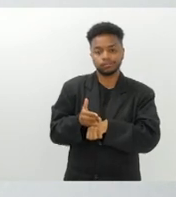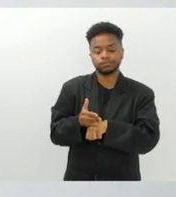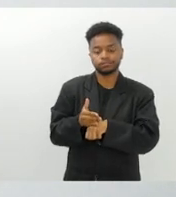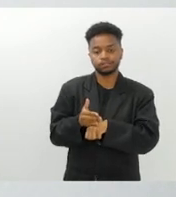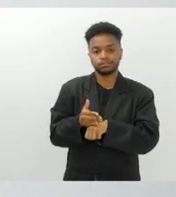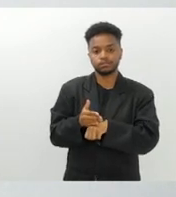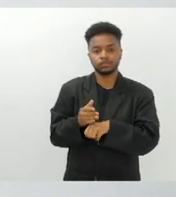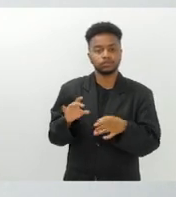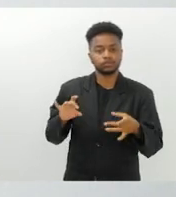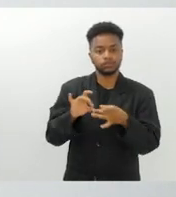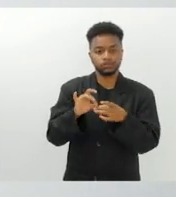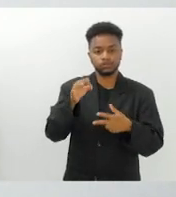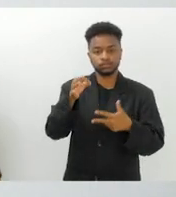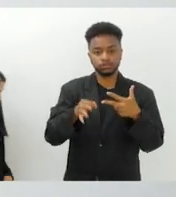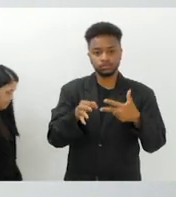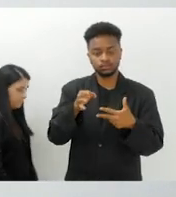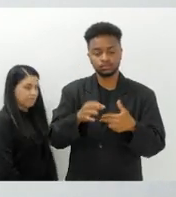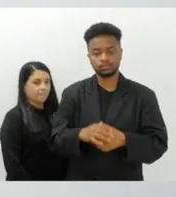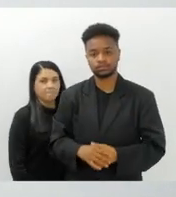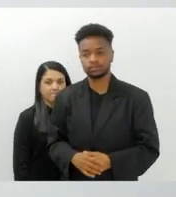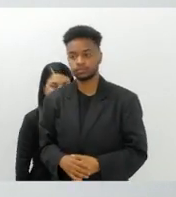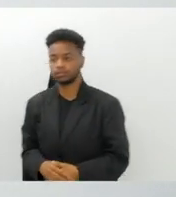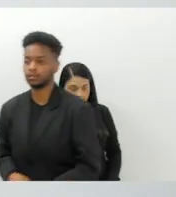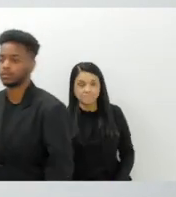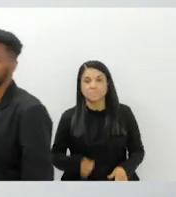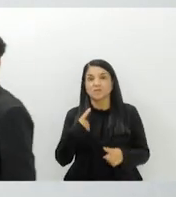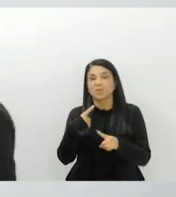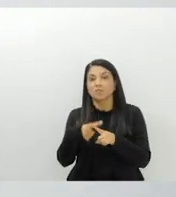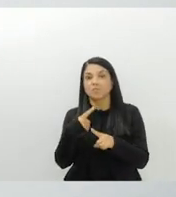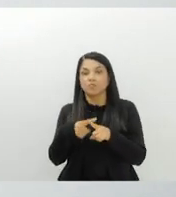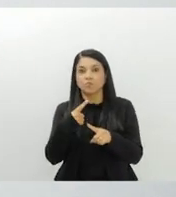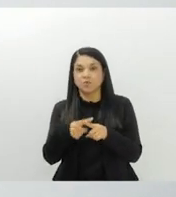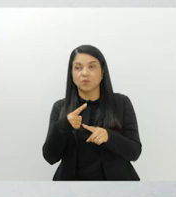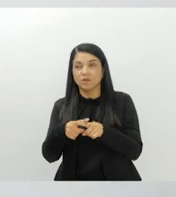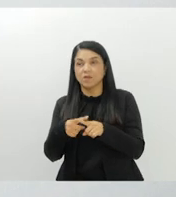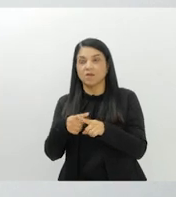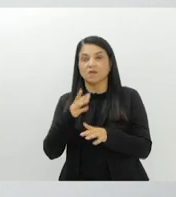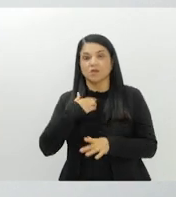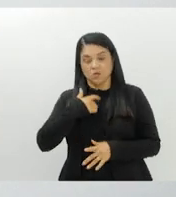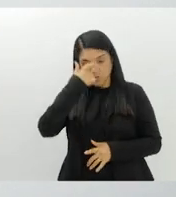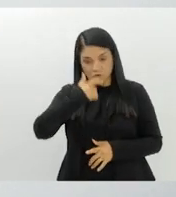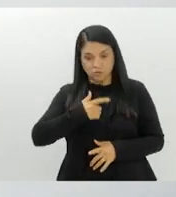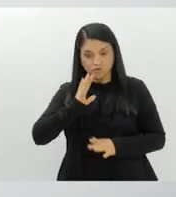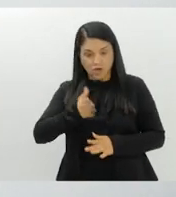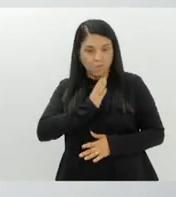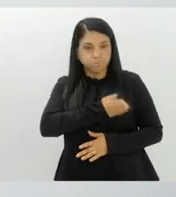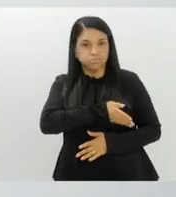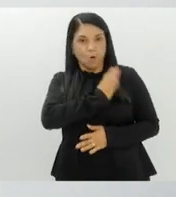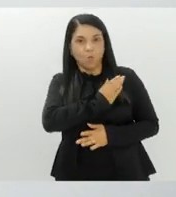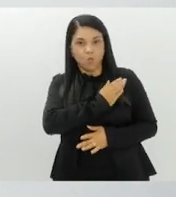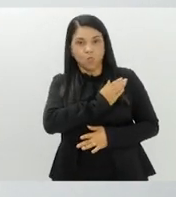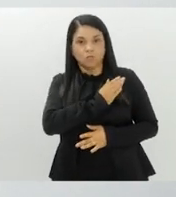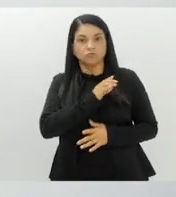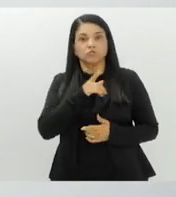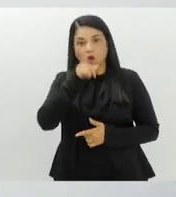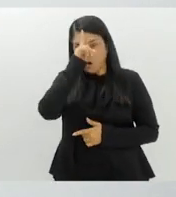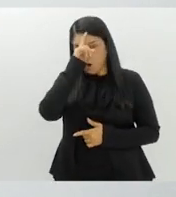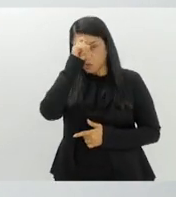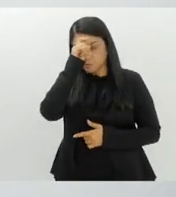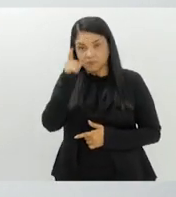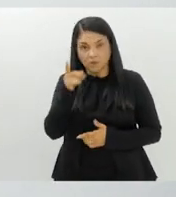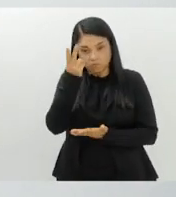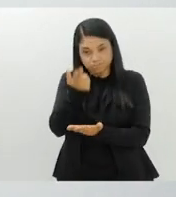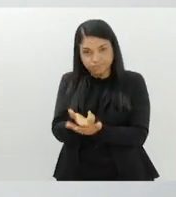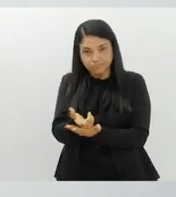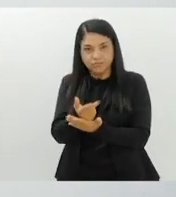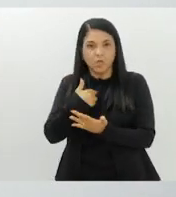do judiciário, que é o TAC, né? Porque com a alegação de falar, eu já infartei, já fui parar no hospital e eu não